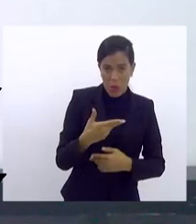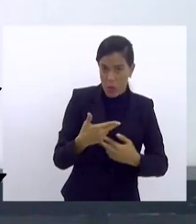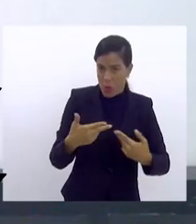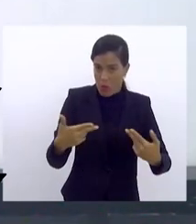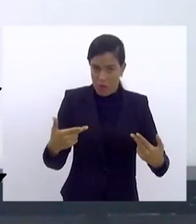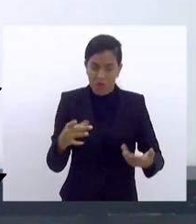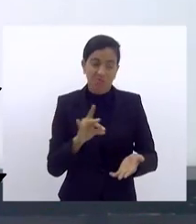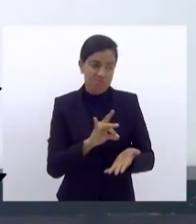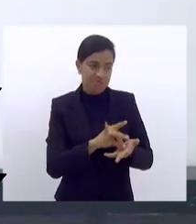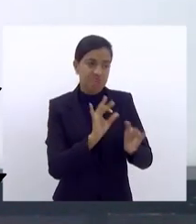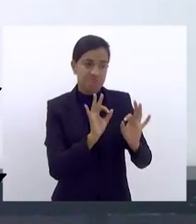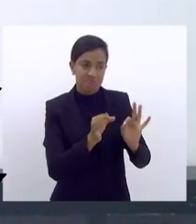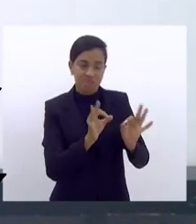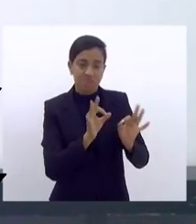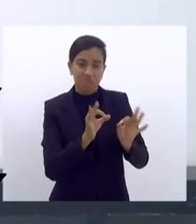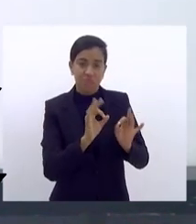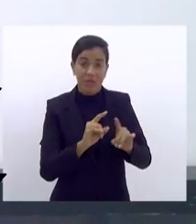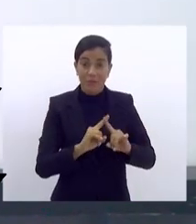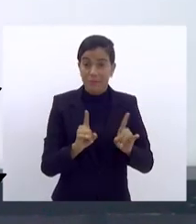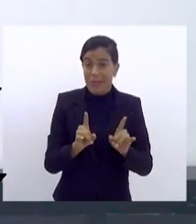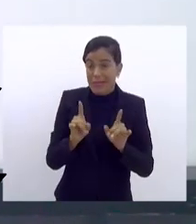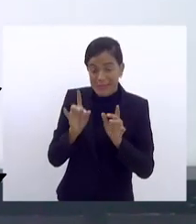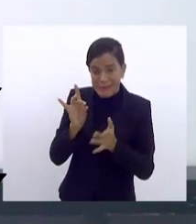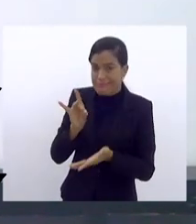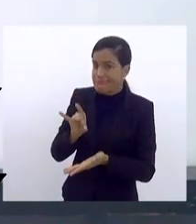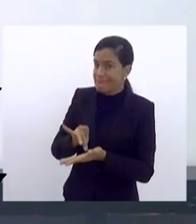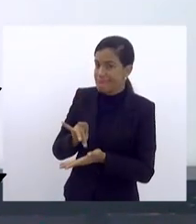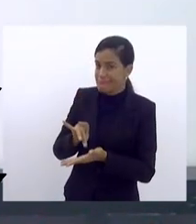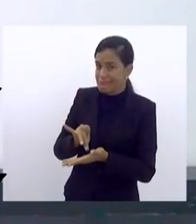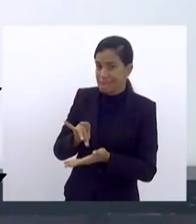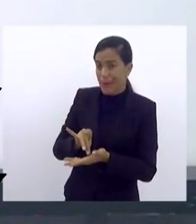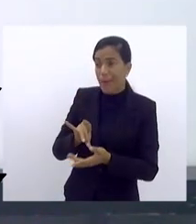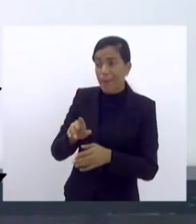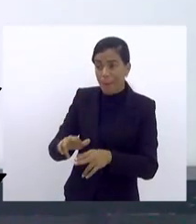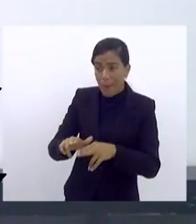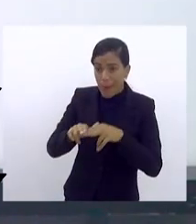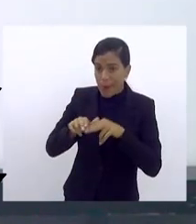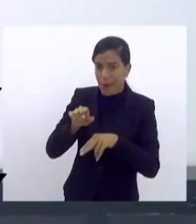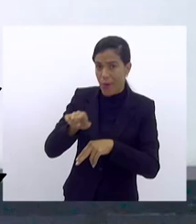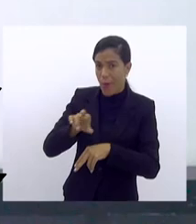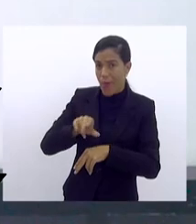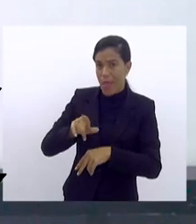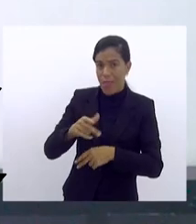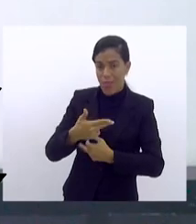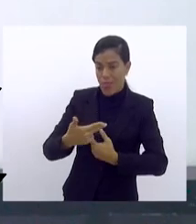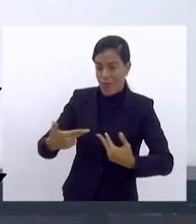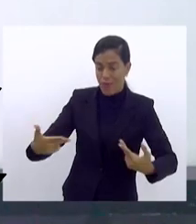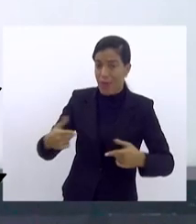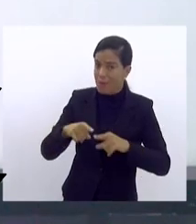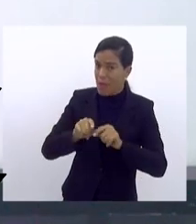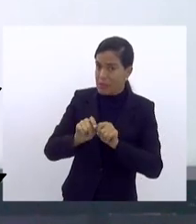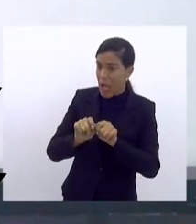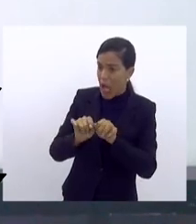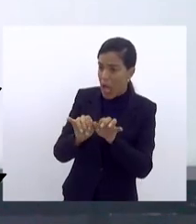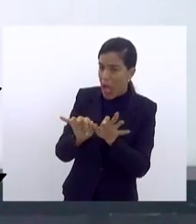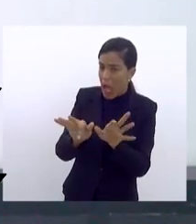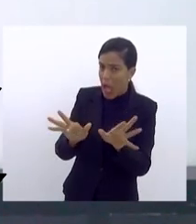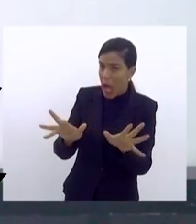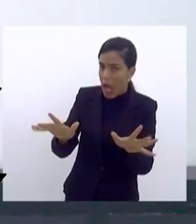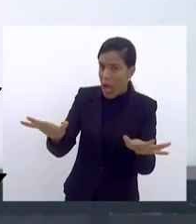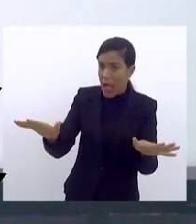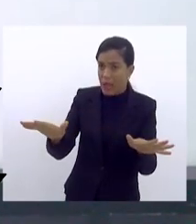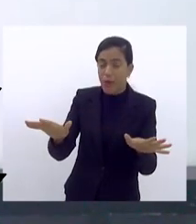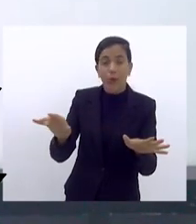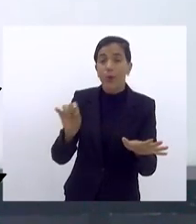de fato mas certamente em não sendo um fenômeno novo ele se agrava e se agrava muito depois do